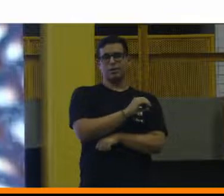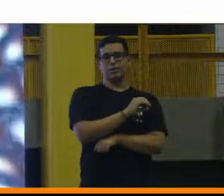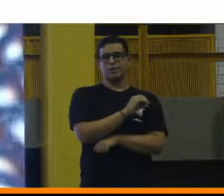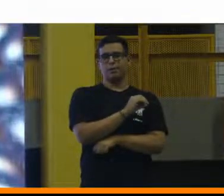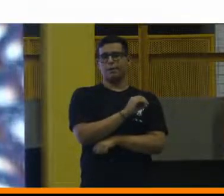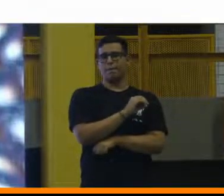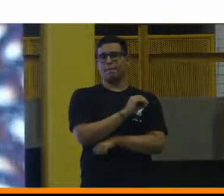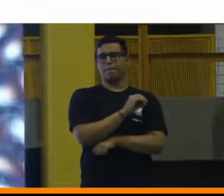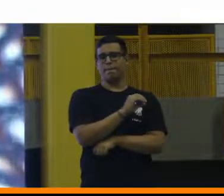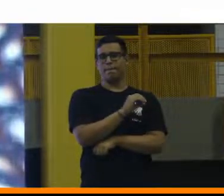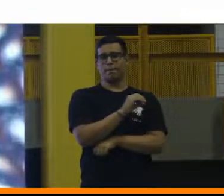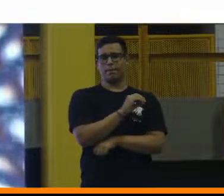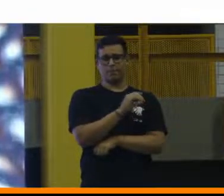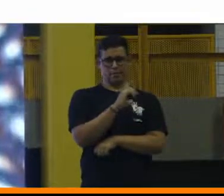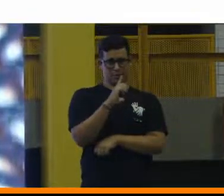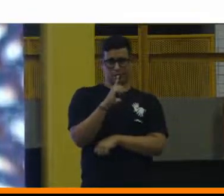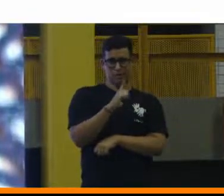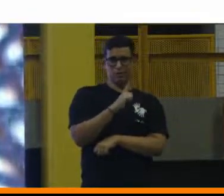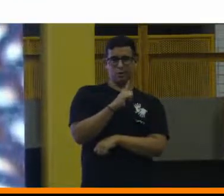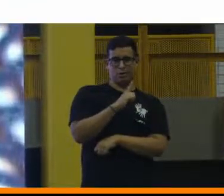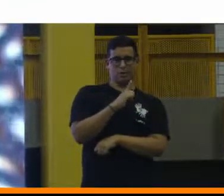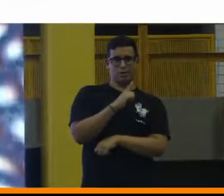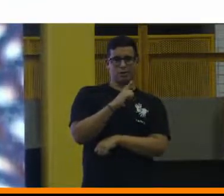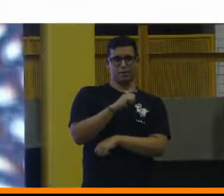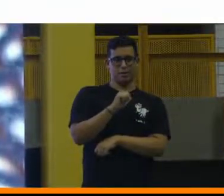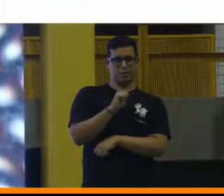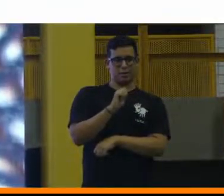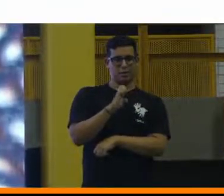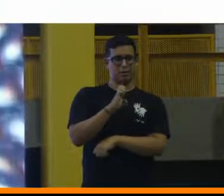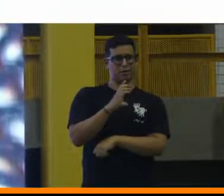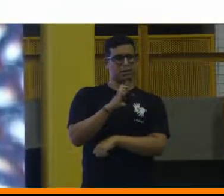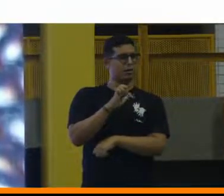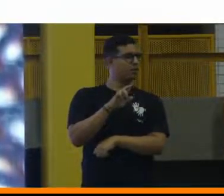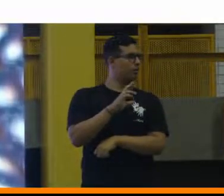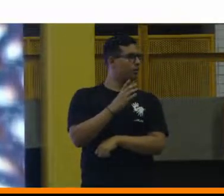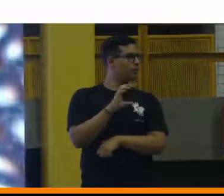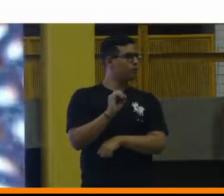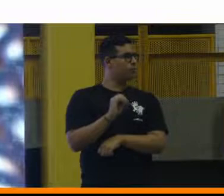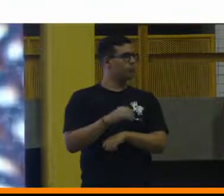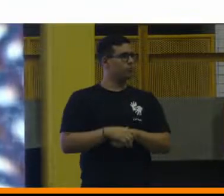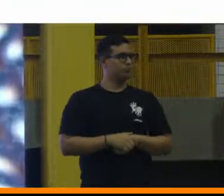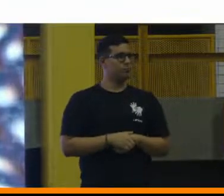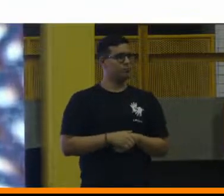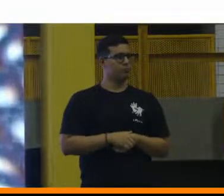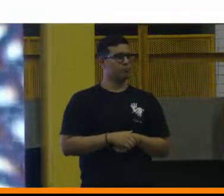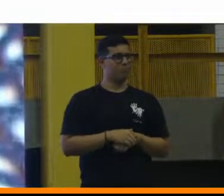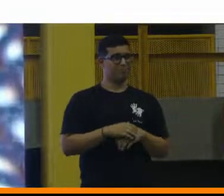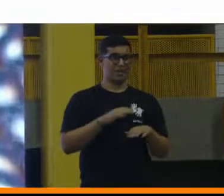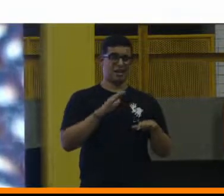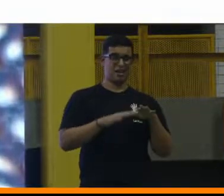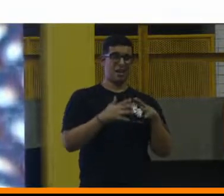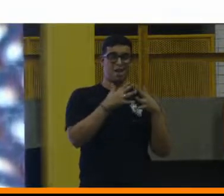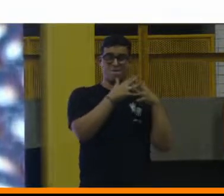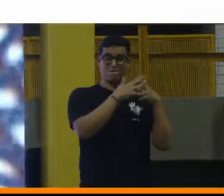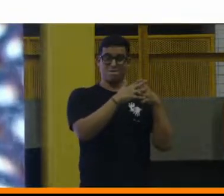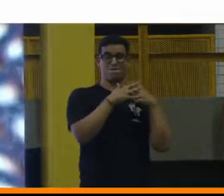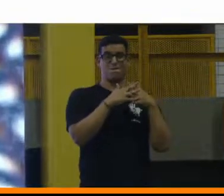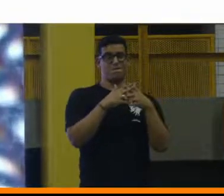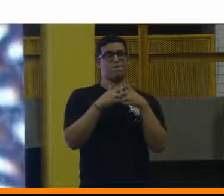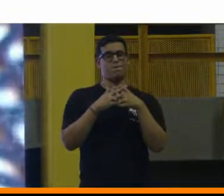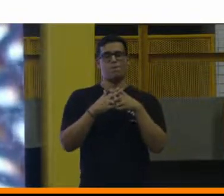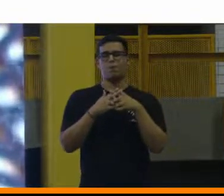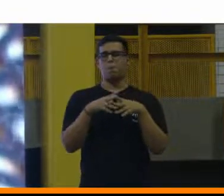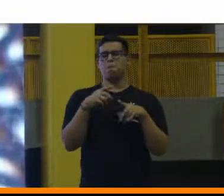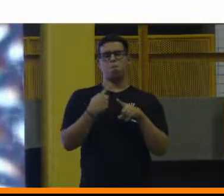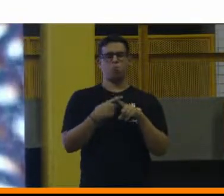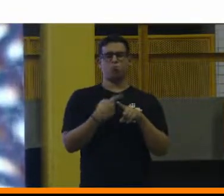será que existe aceleração? Isso confunde muito as pessoas.